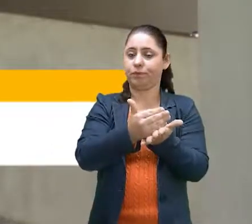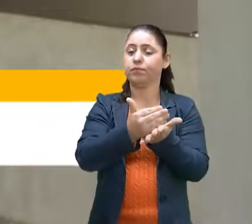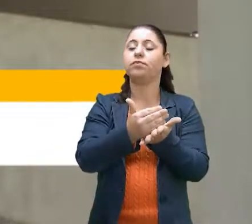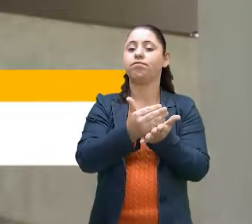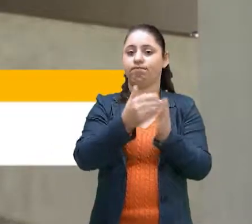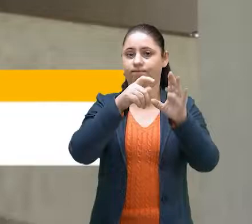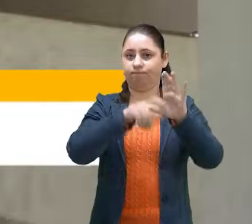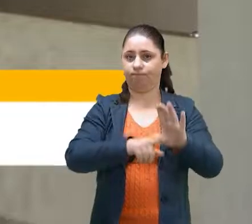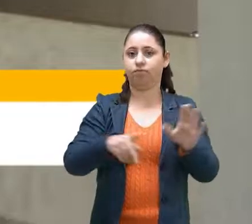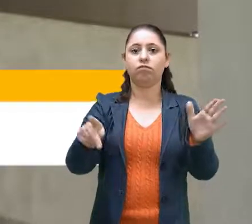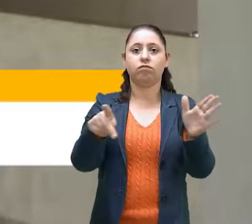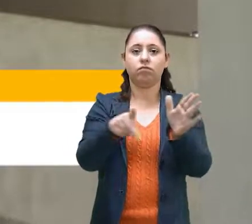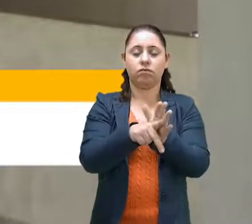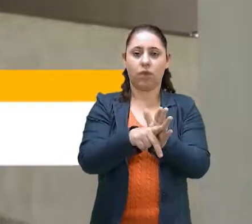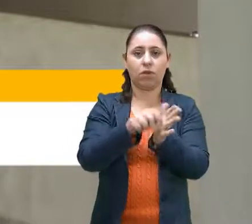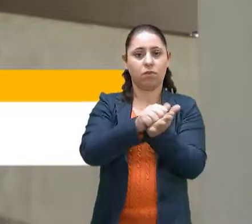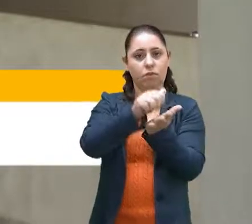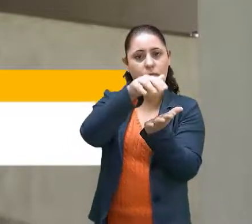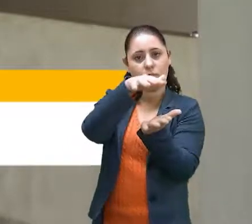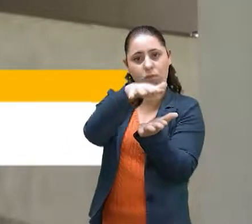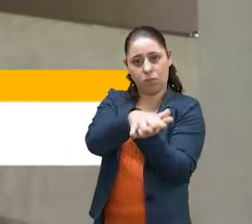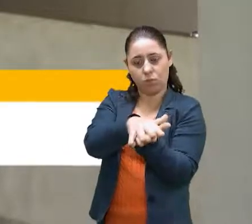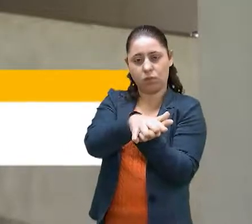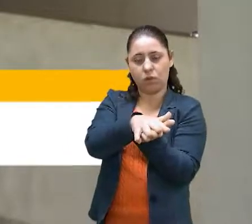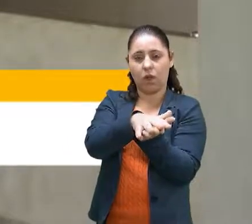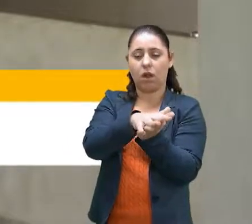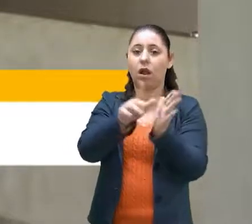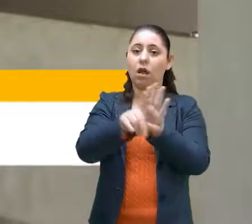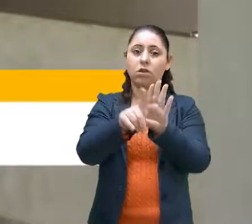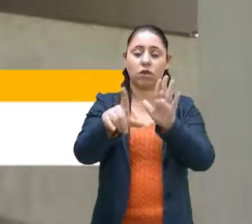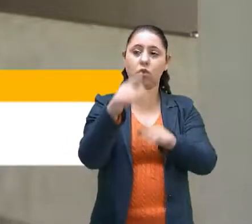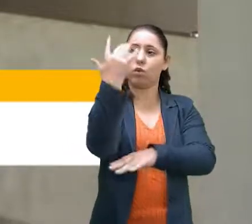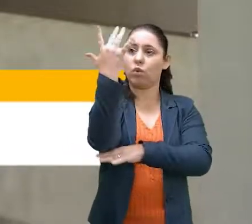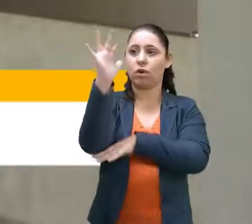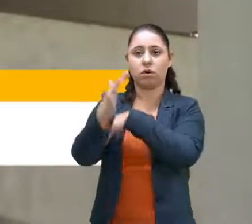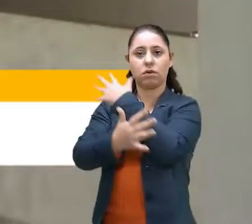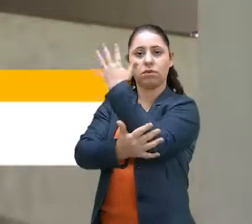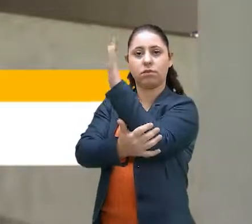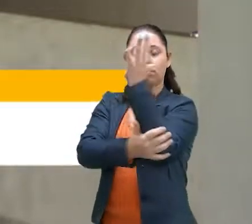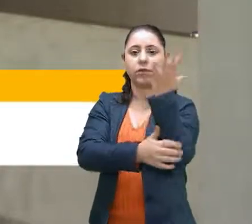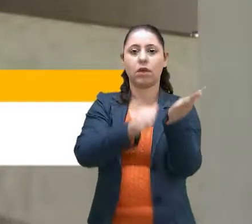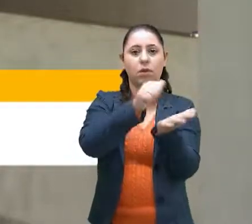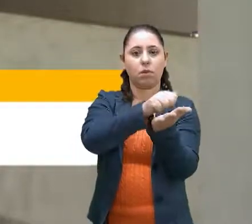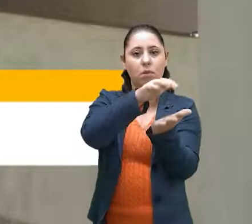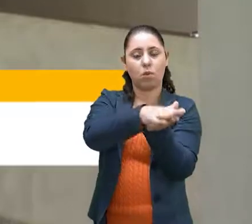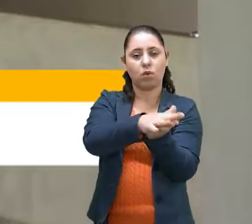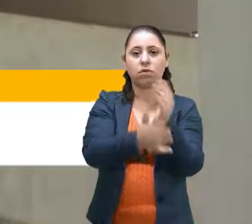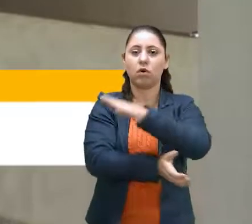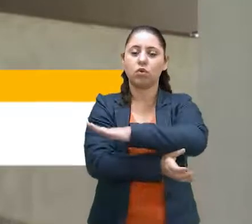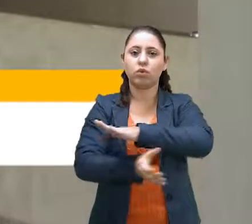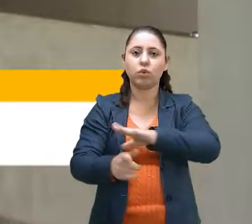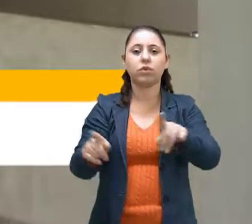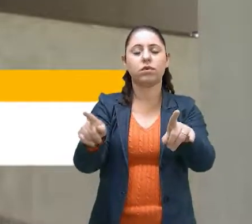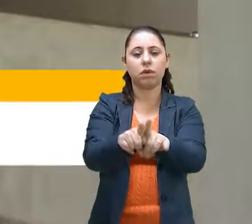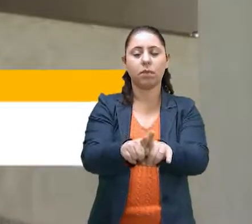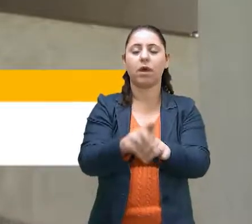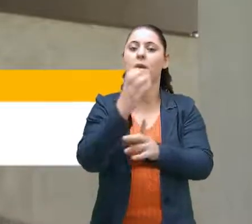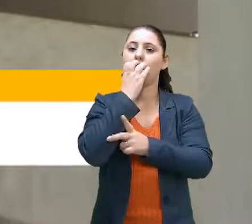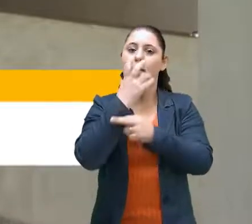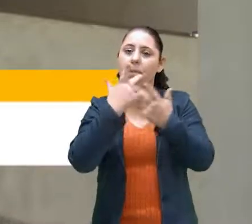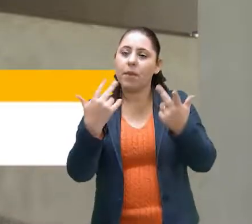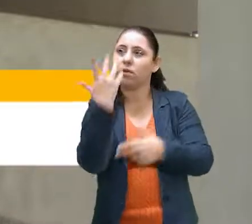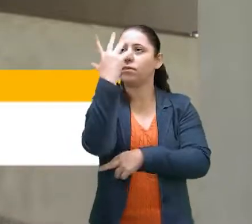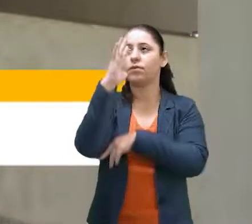ou parcelamento de créditos relativos às multas por infração à legislatura ambiental e às multas sanitárias